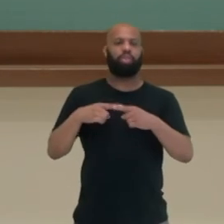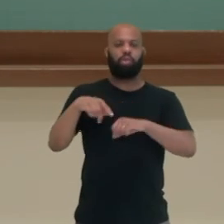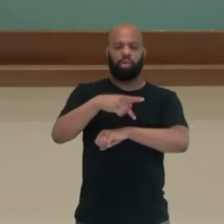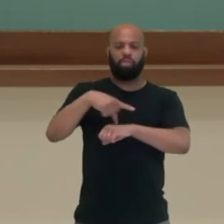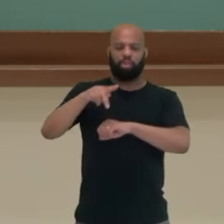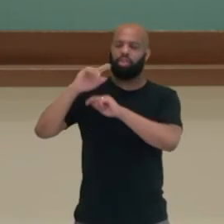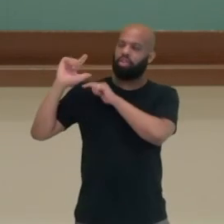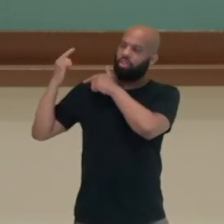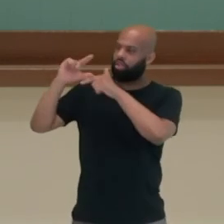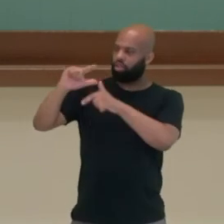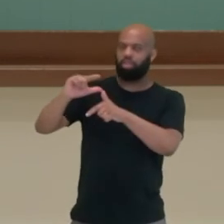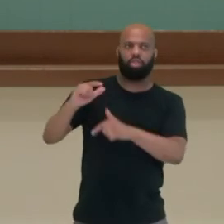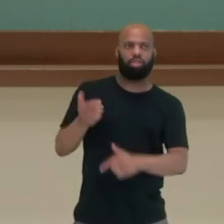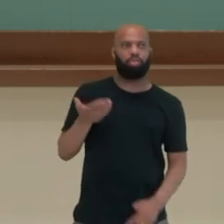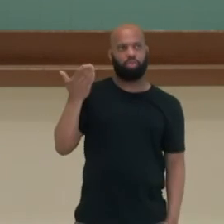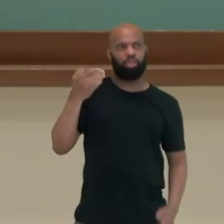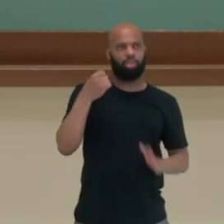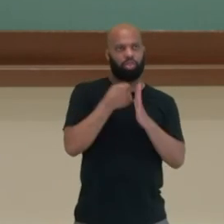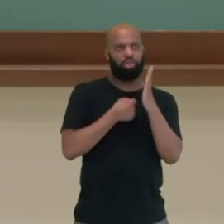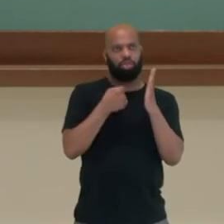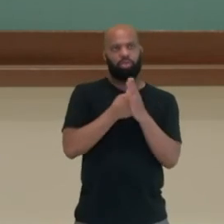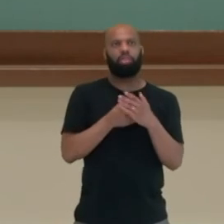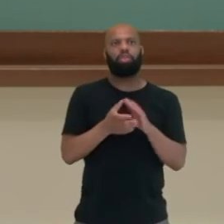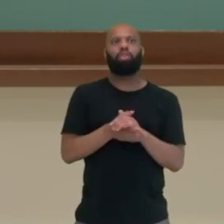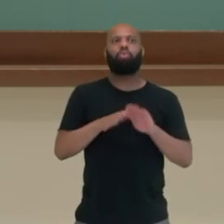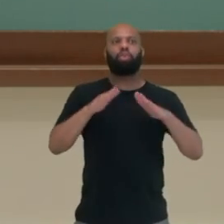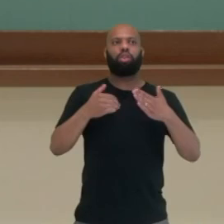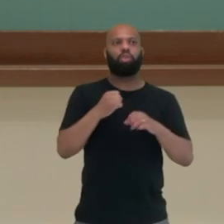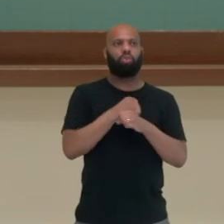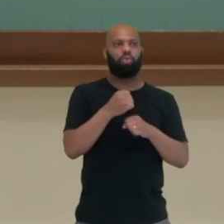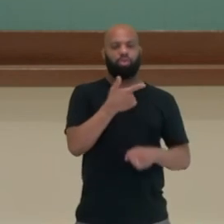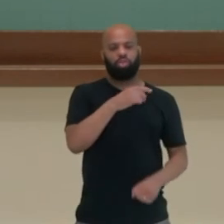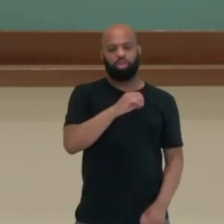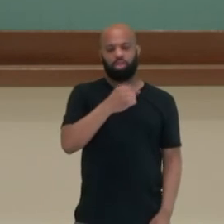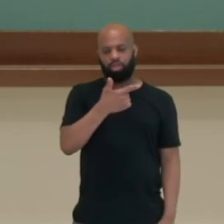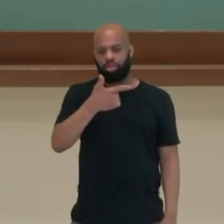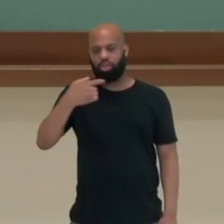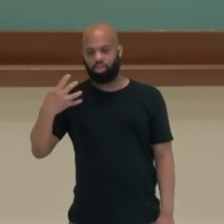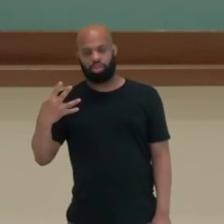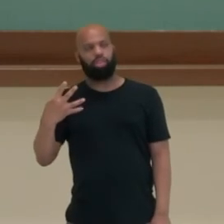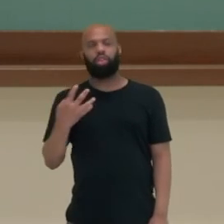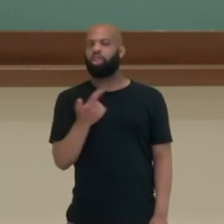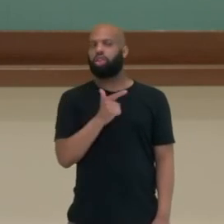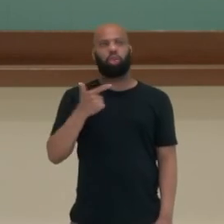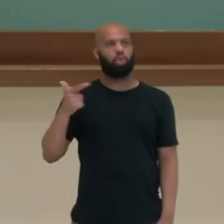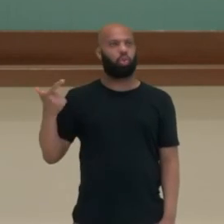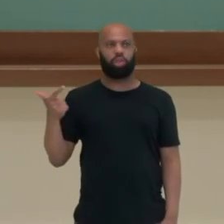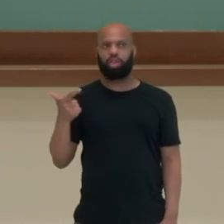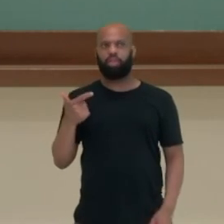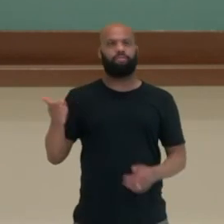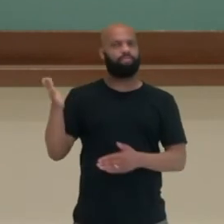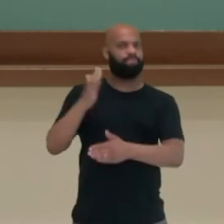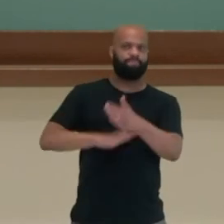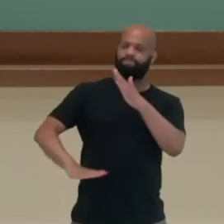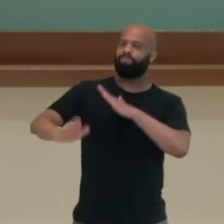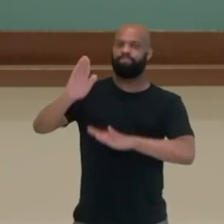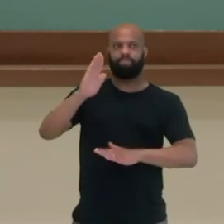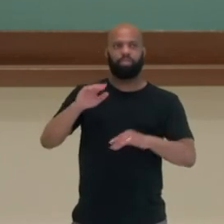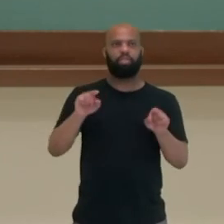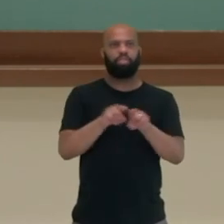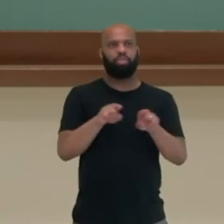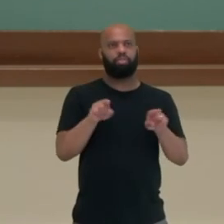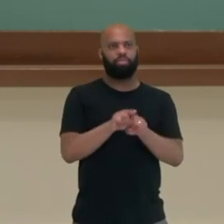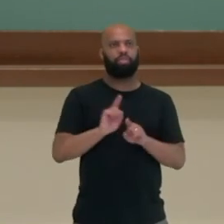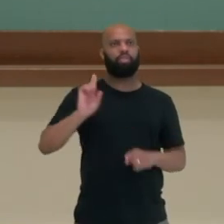tradicional na modalidade, né, na luta. E em 2024, nas próximas Olimpíadas, não teremos karatê. E também